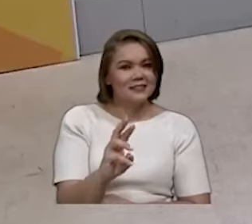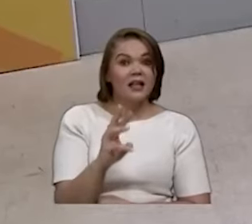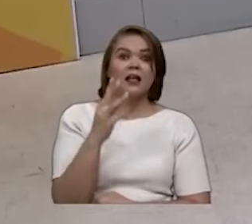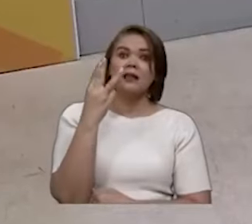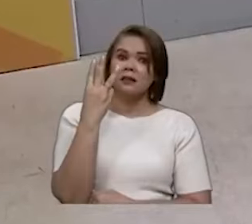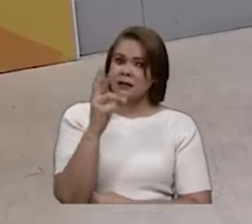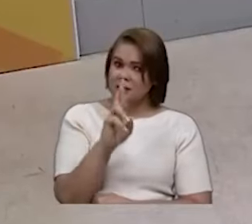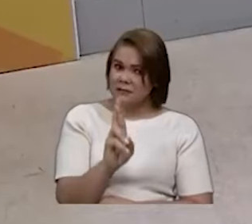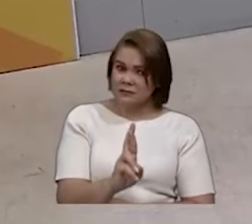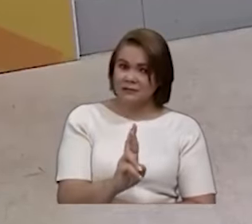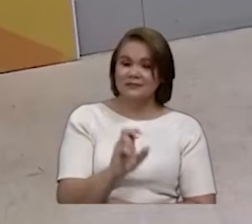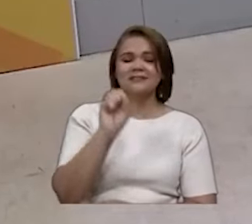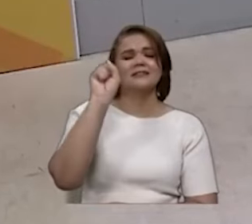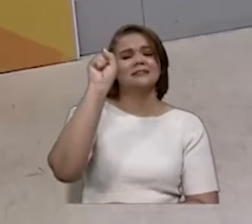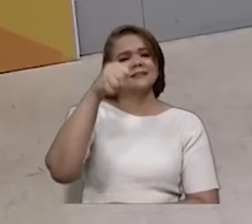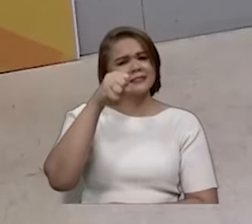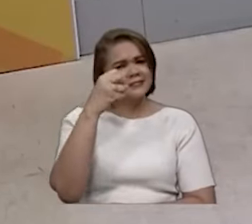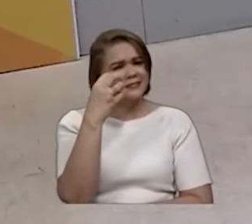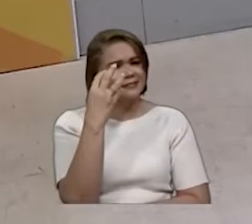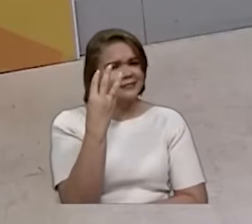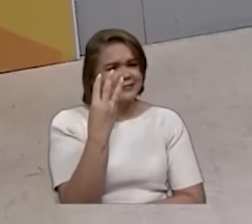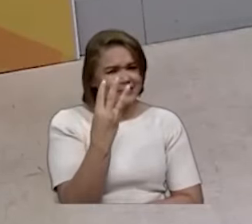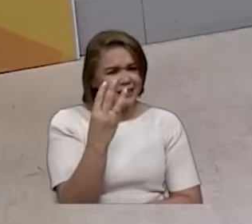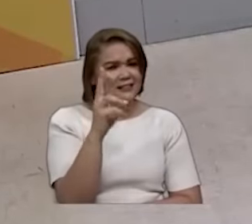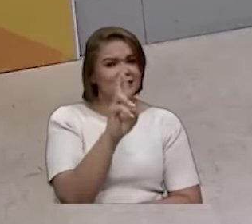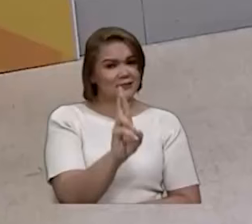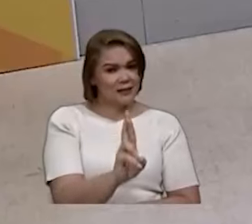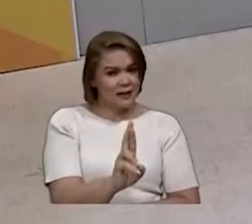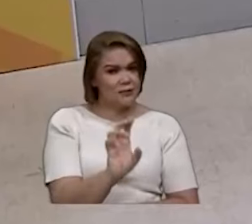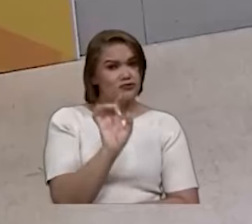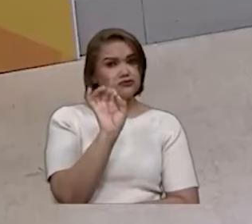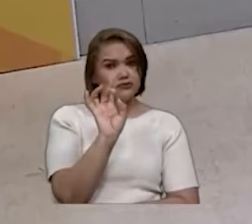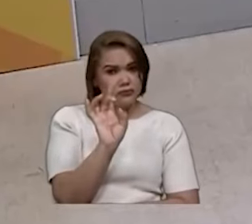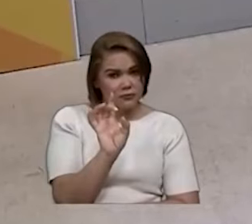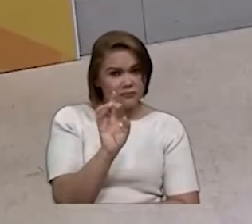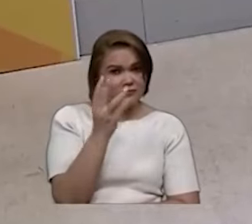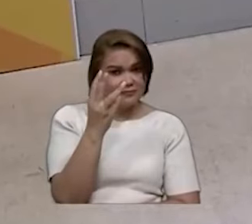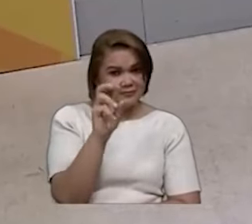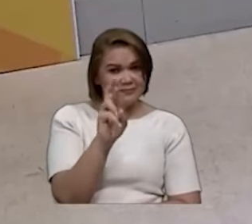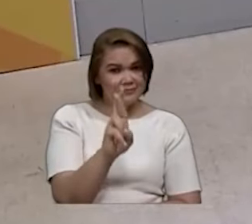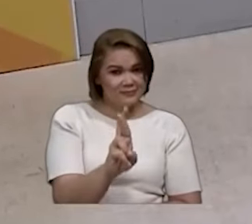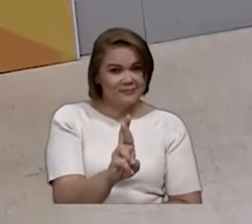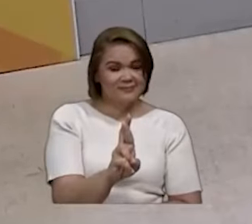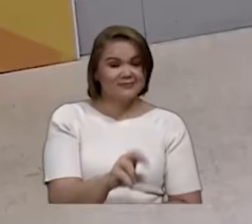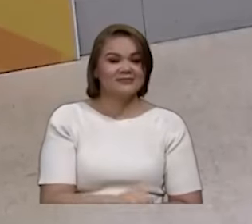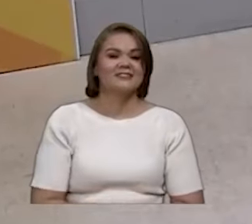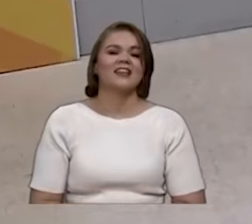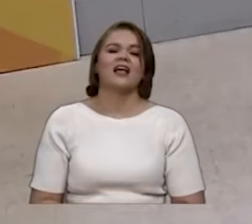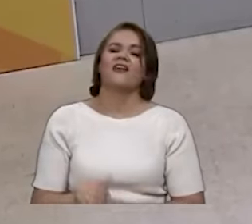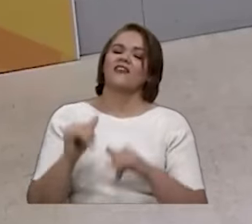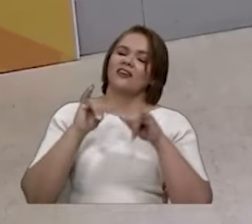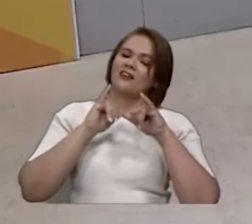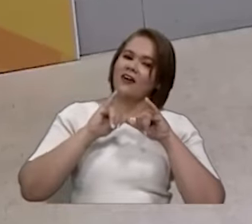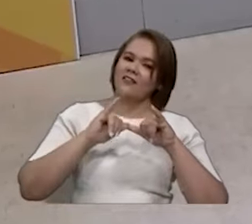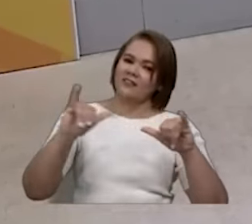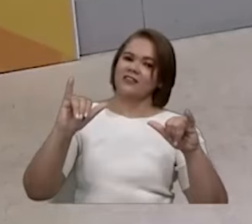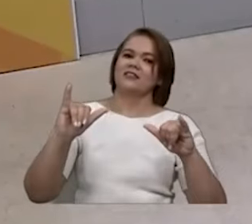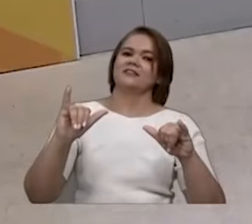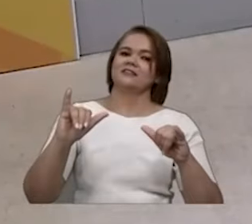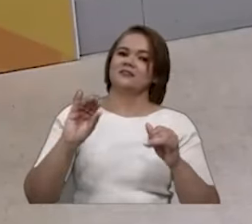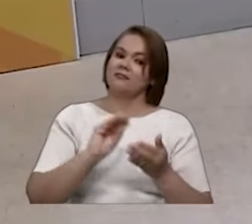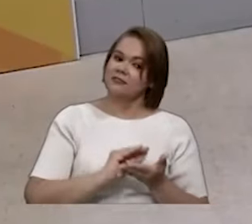R$3? R$3. R$3 somente. Investimento, é o que eu falo, meu amor, é o